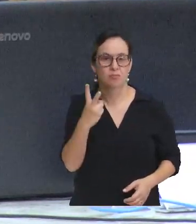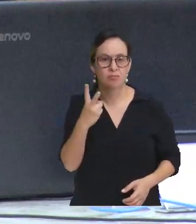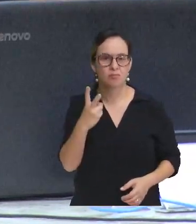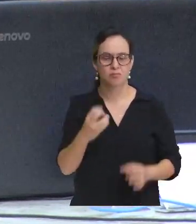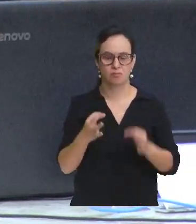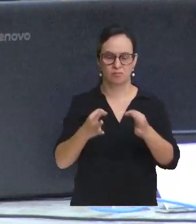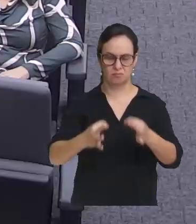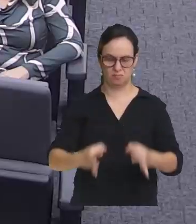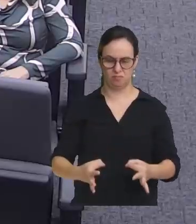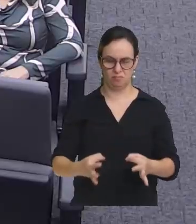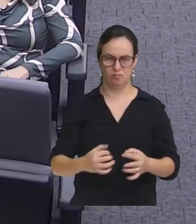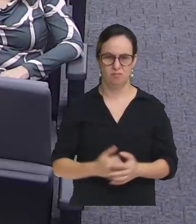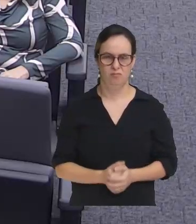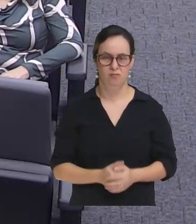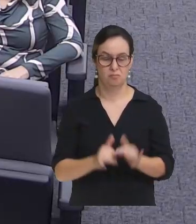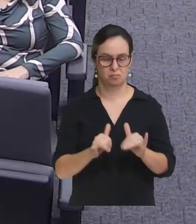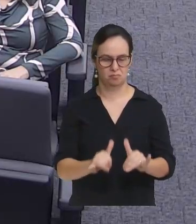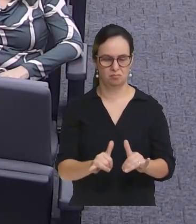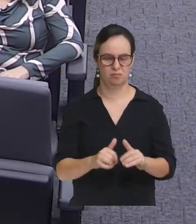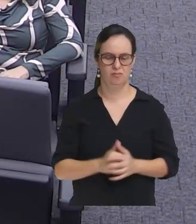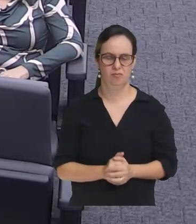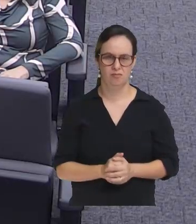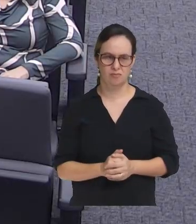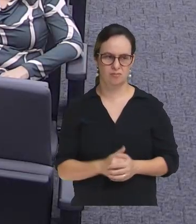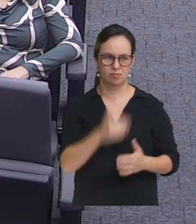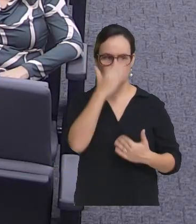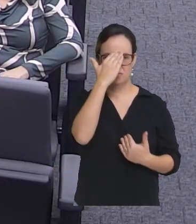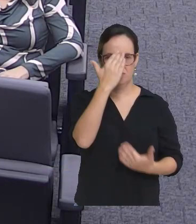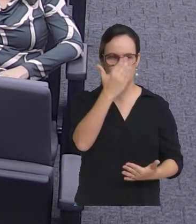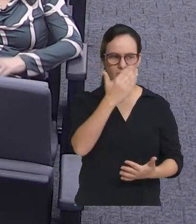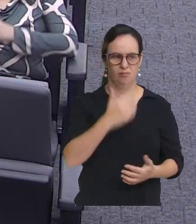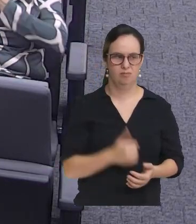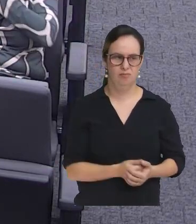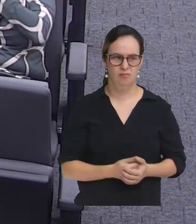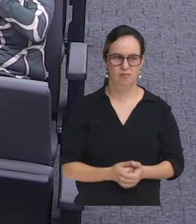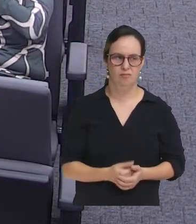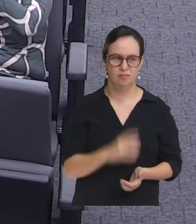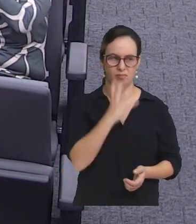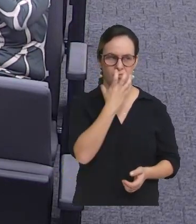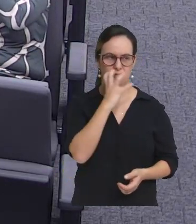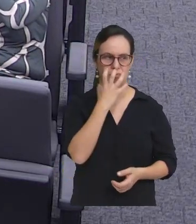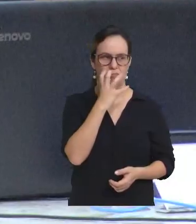Obrigado. Eu concedo a palavra ao vereador Alexandre Cachorrão.